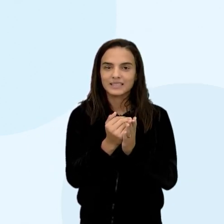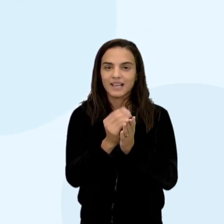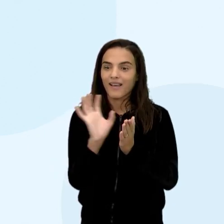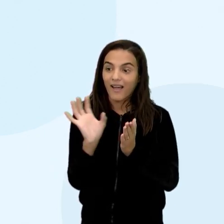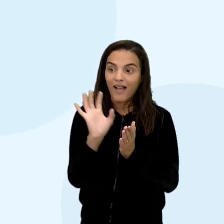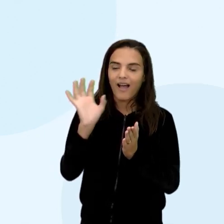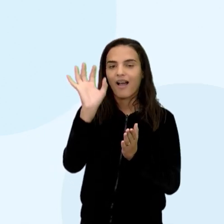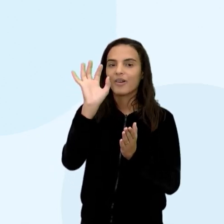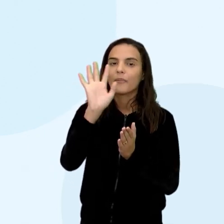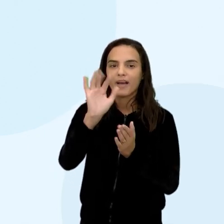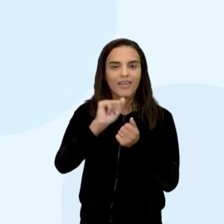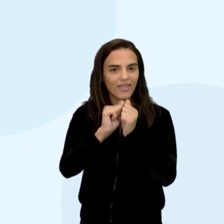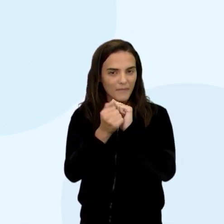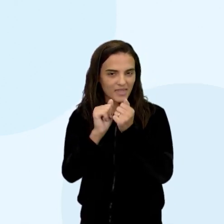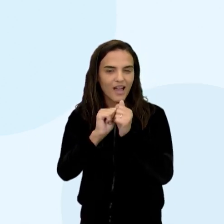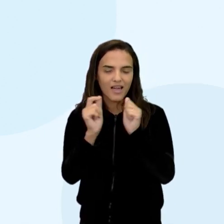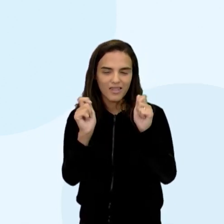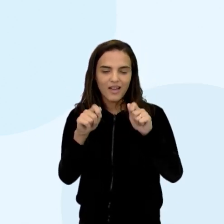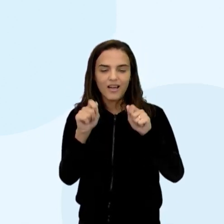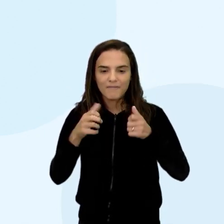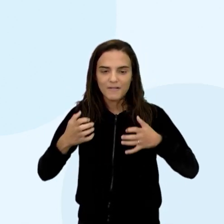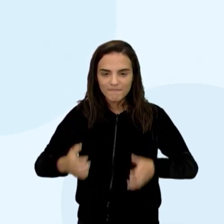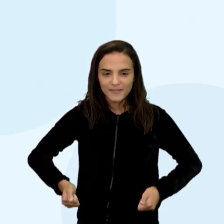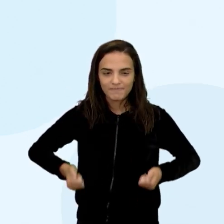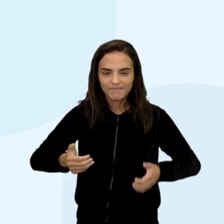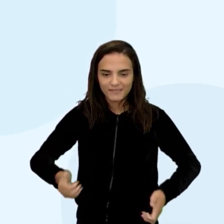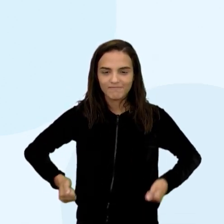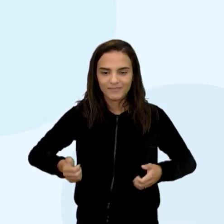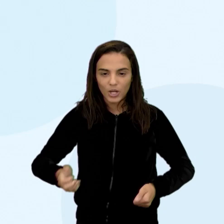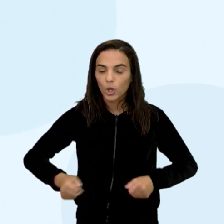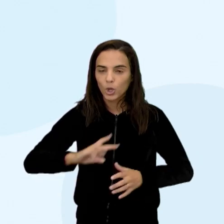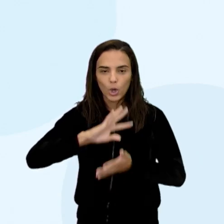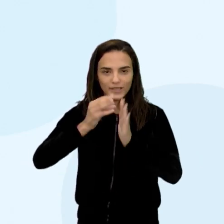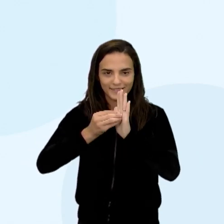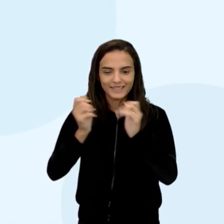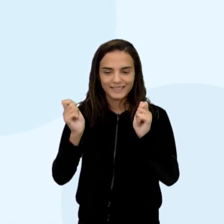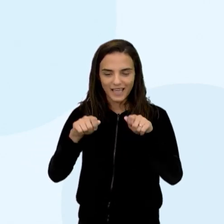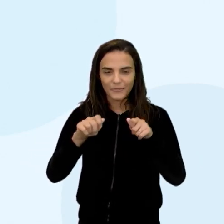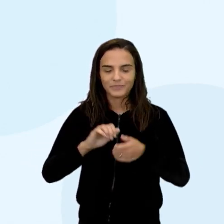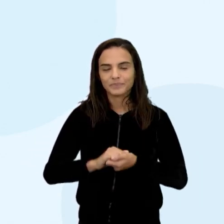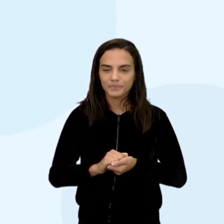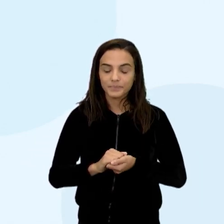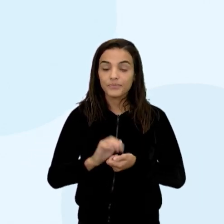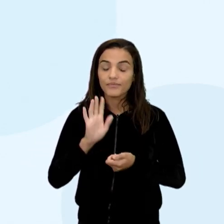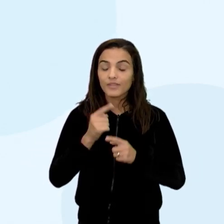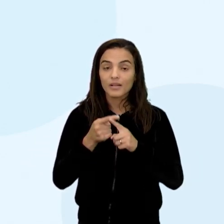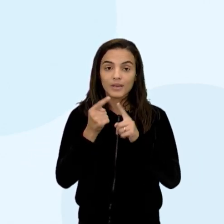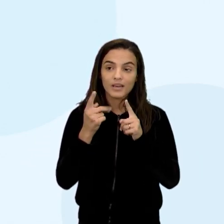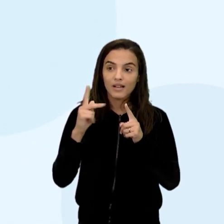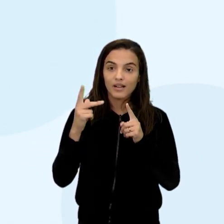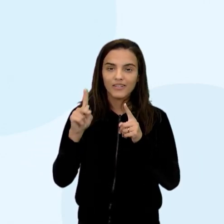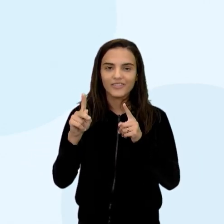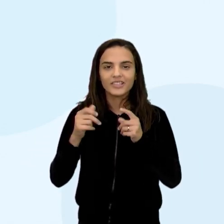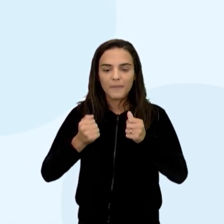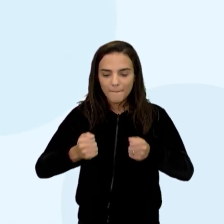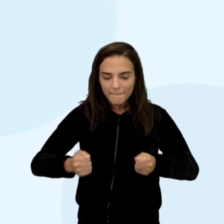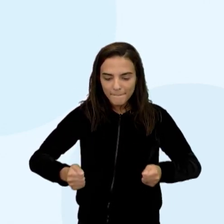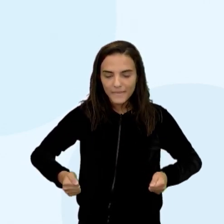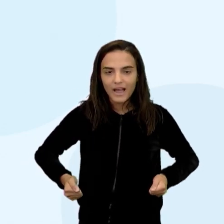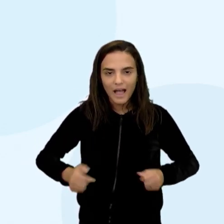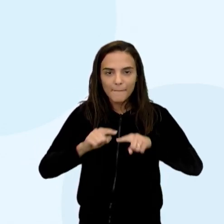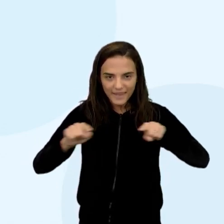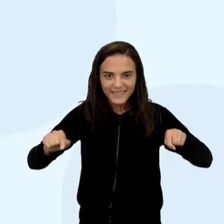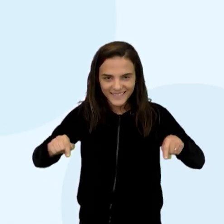cara, mas ela é adaptada, entra a cadeira de roda, vocês estão vendo? Todas elas entram, mas essa você veste a cadeira de roda